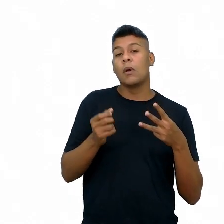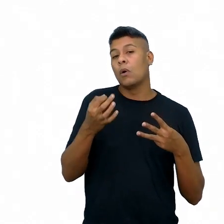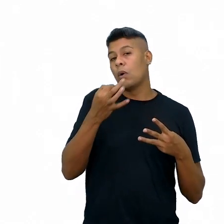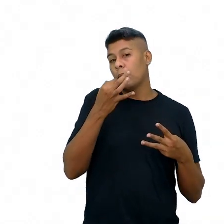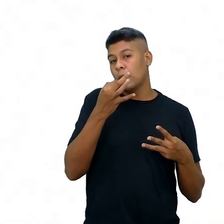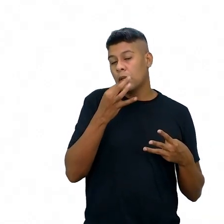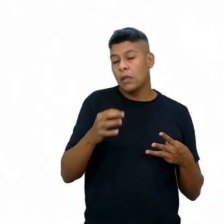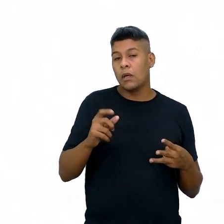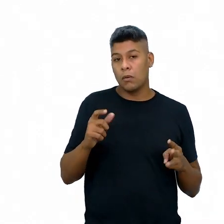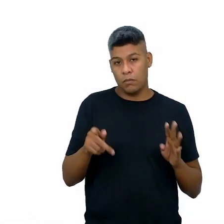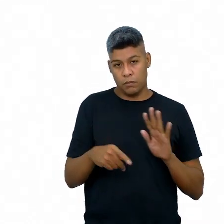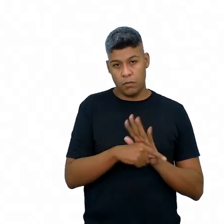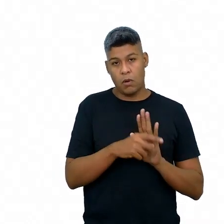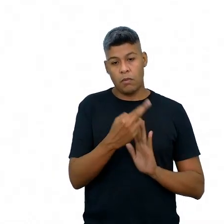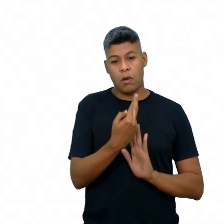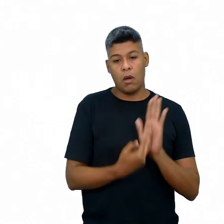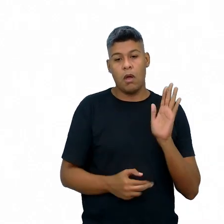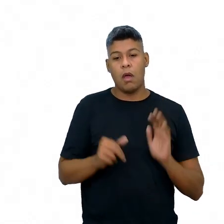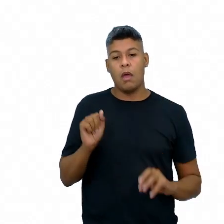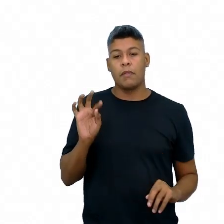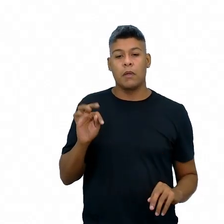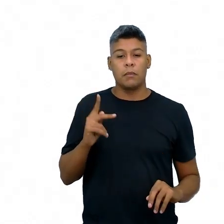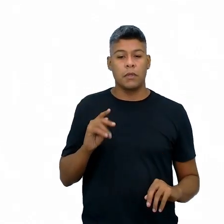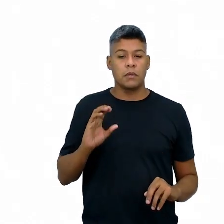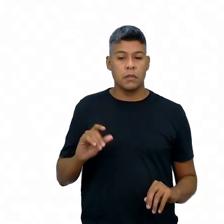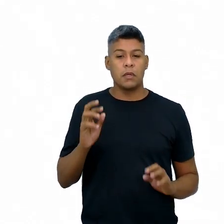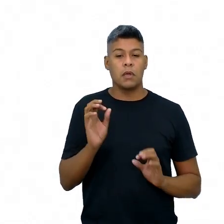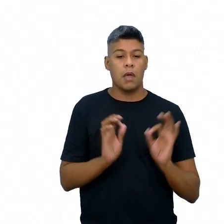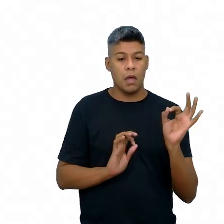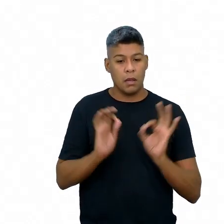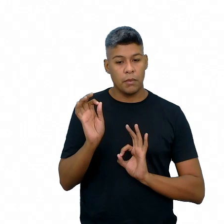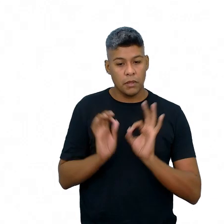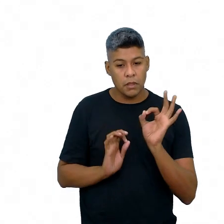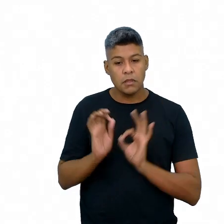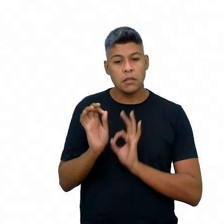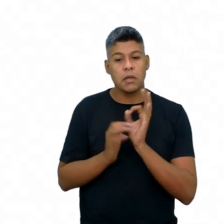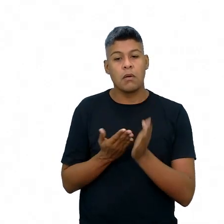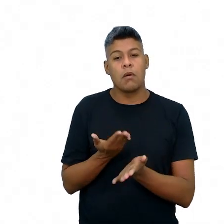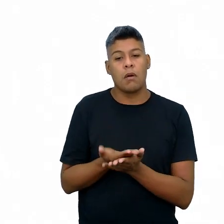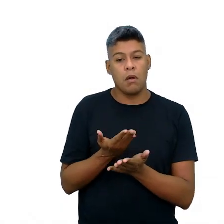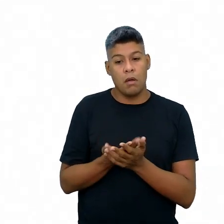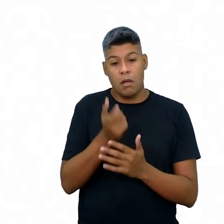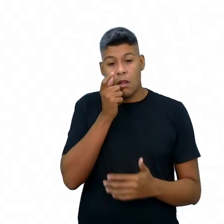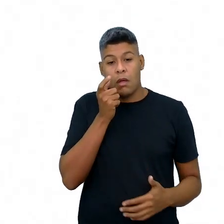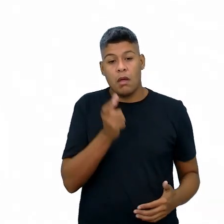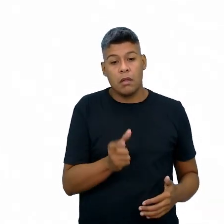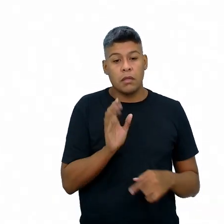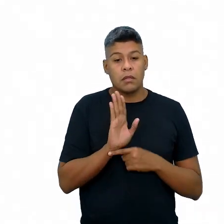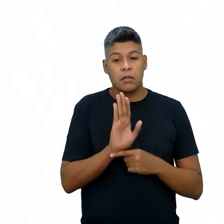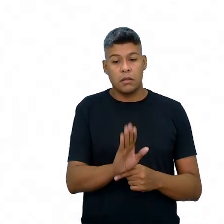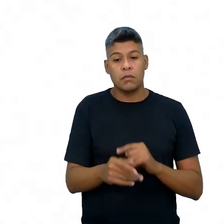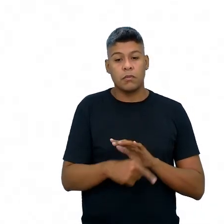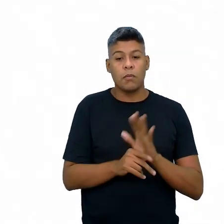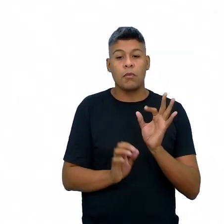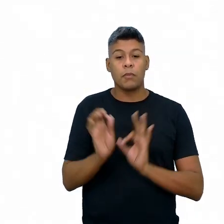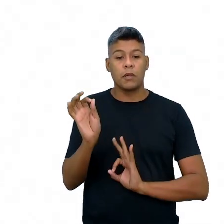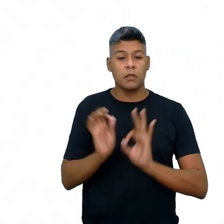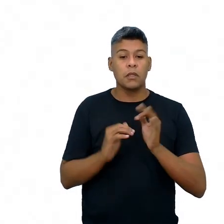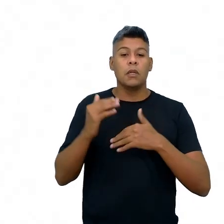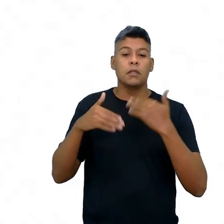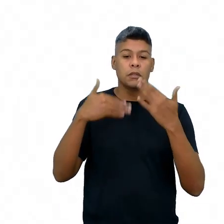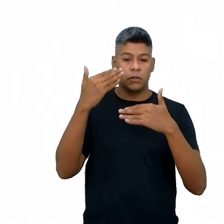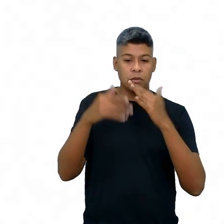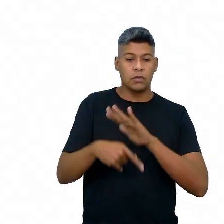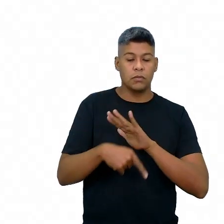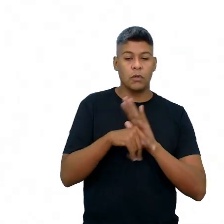um roteiro para a TPC com foco na elaboração do plano de aula, com a intenção de contribuir com o planejamento e